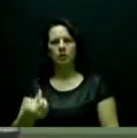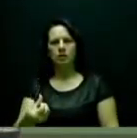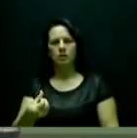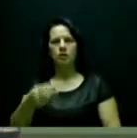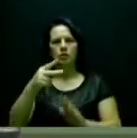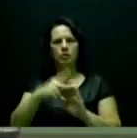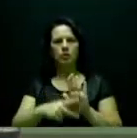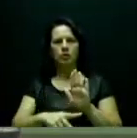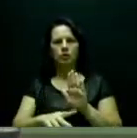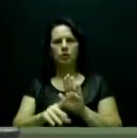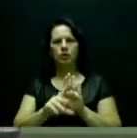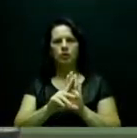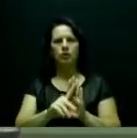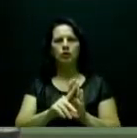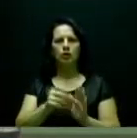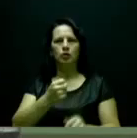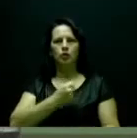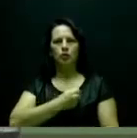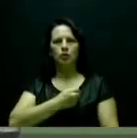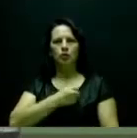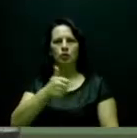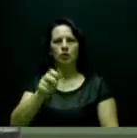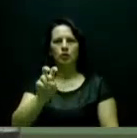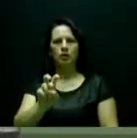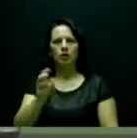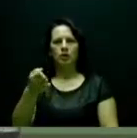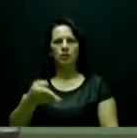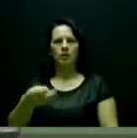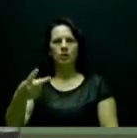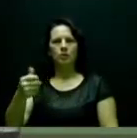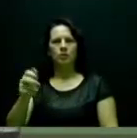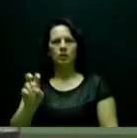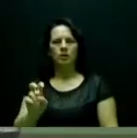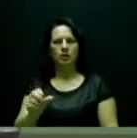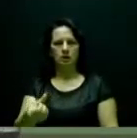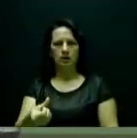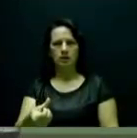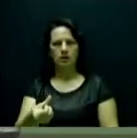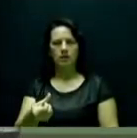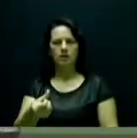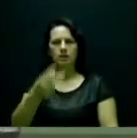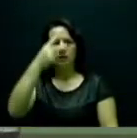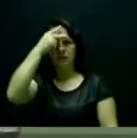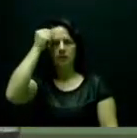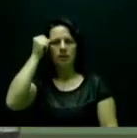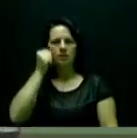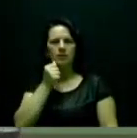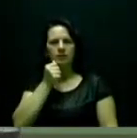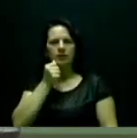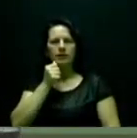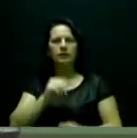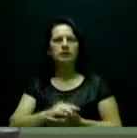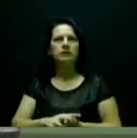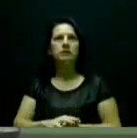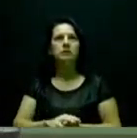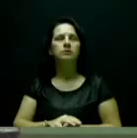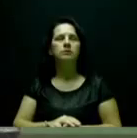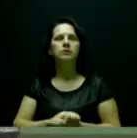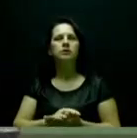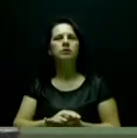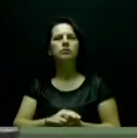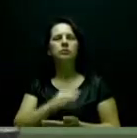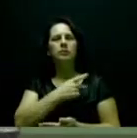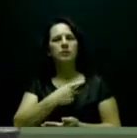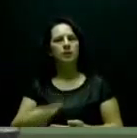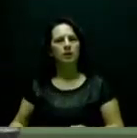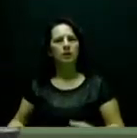248/2016, projeto de lei número 15/2016, autoria prefeita municipal. Esta